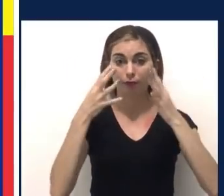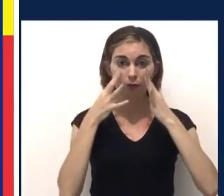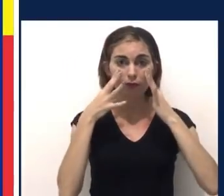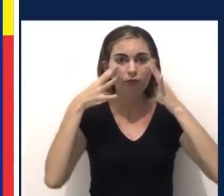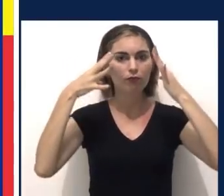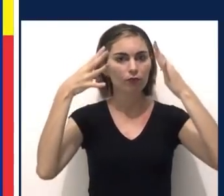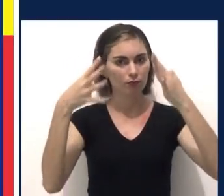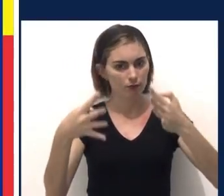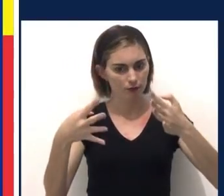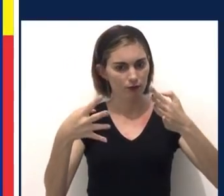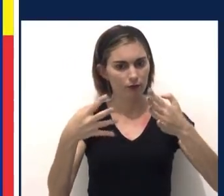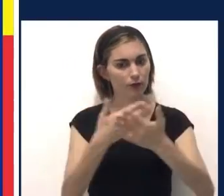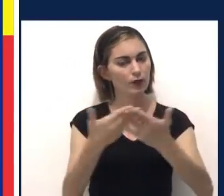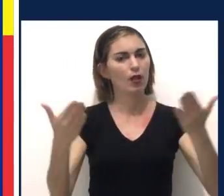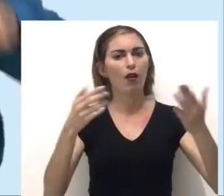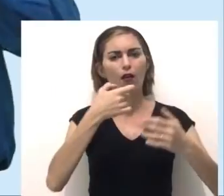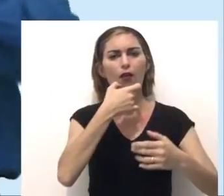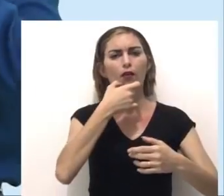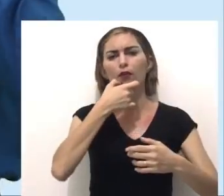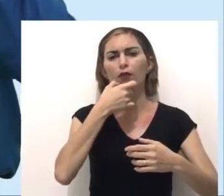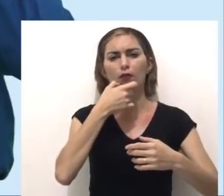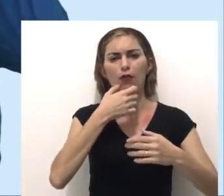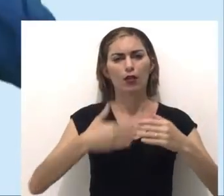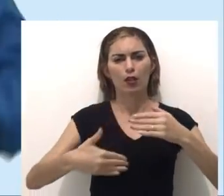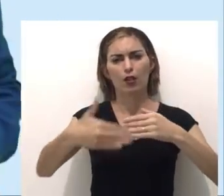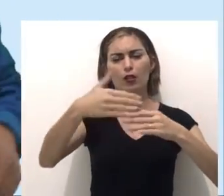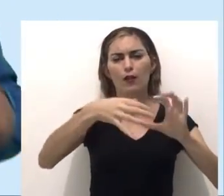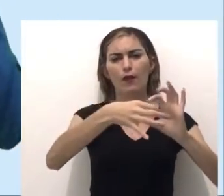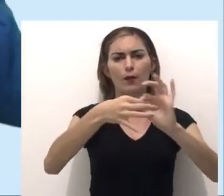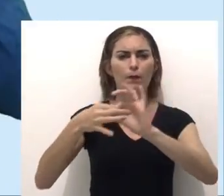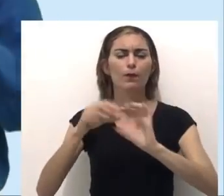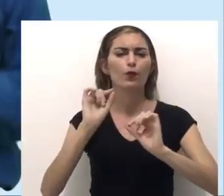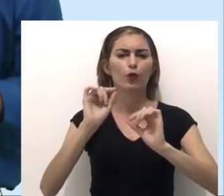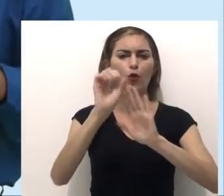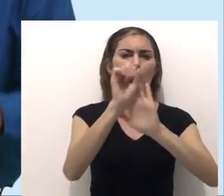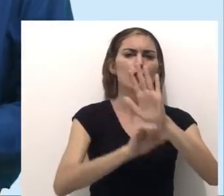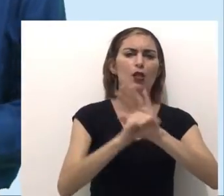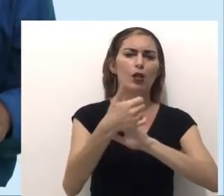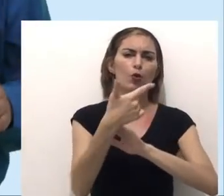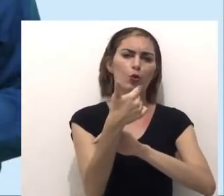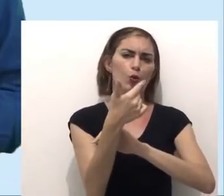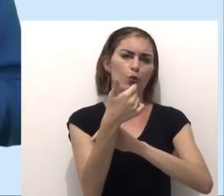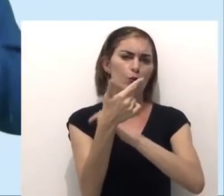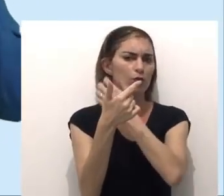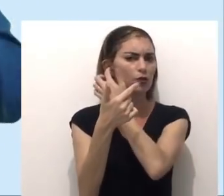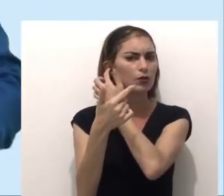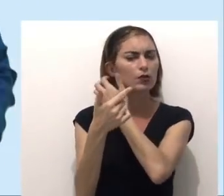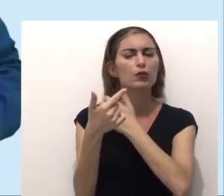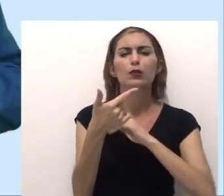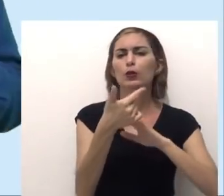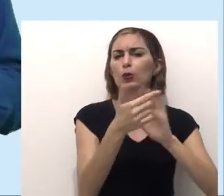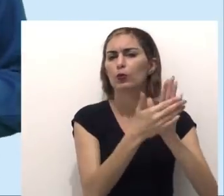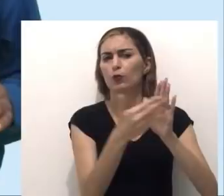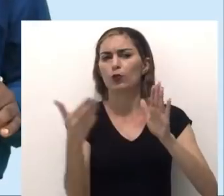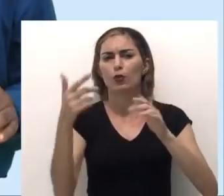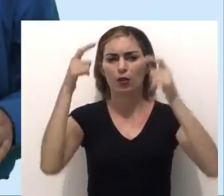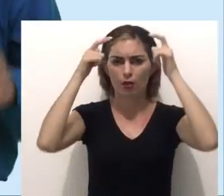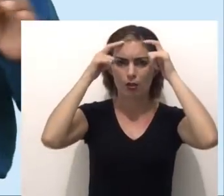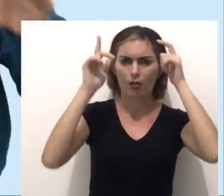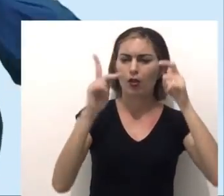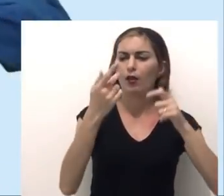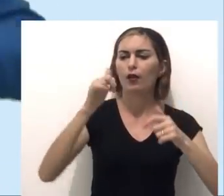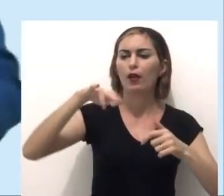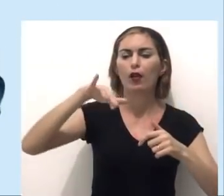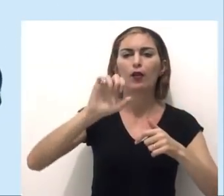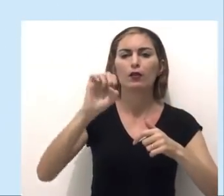na tela, presta atenção. Então, a Inglaterra unificou no século XII,